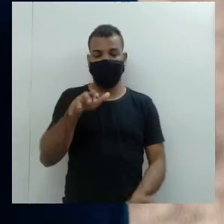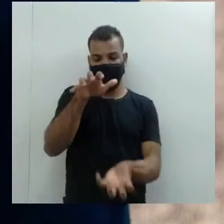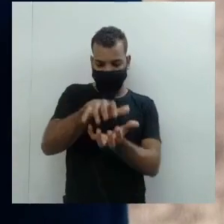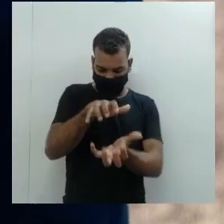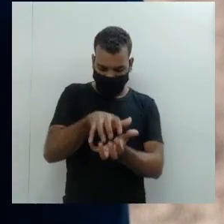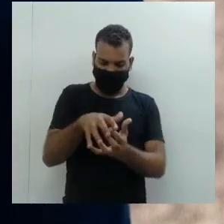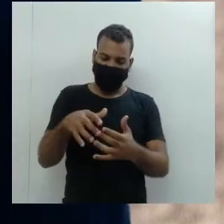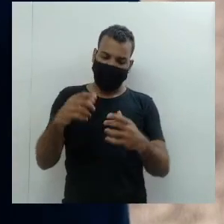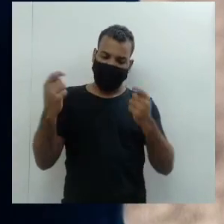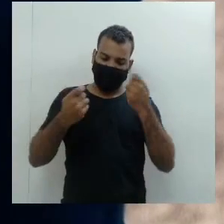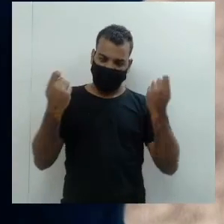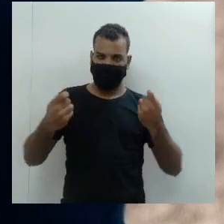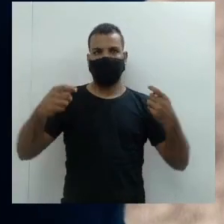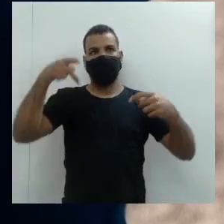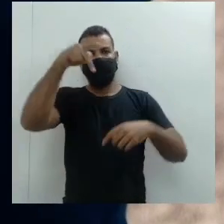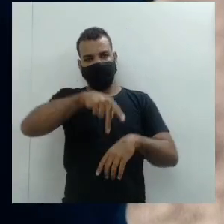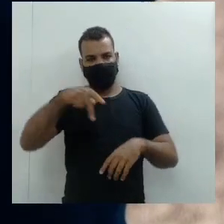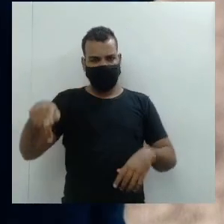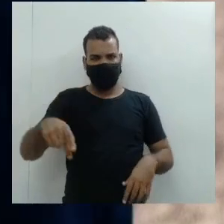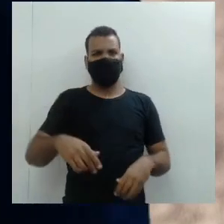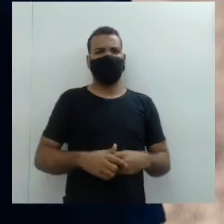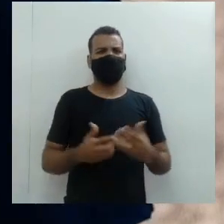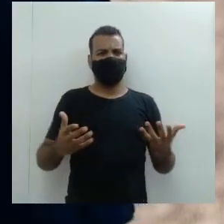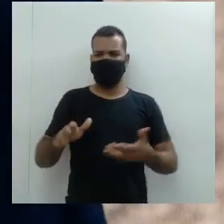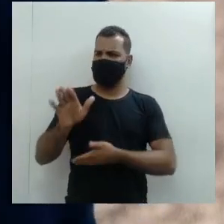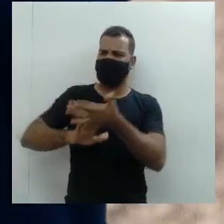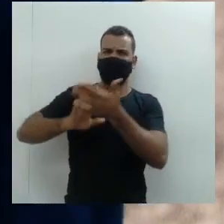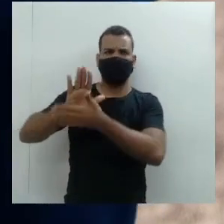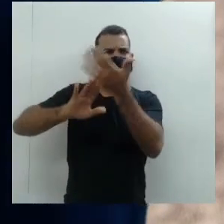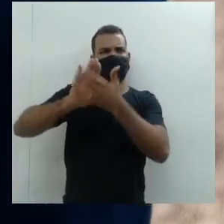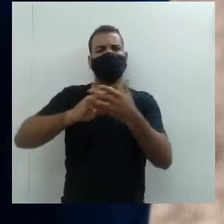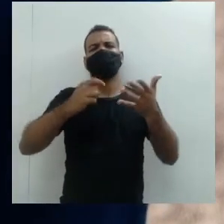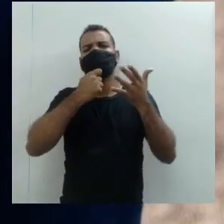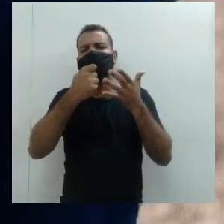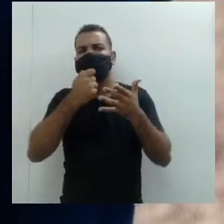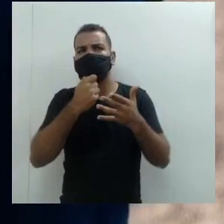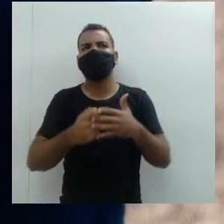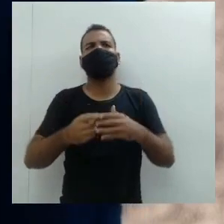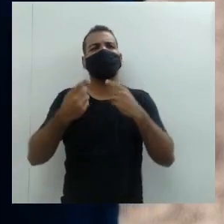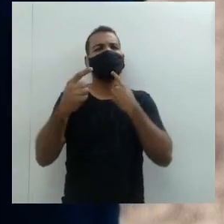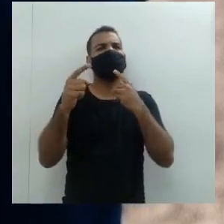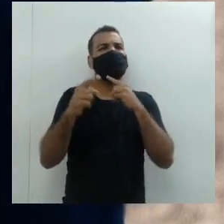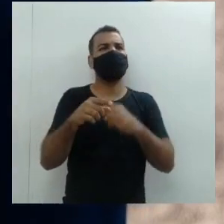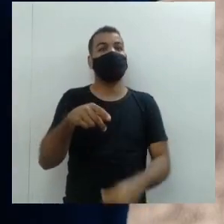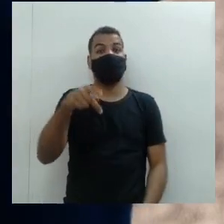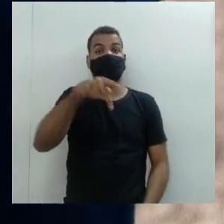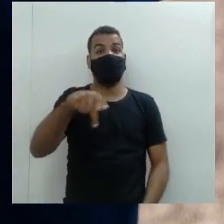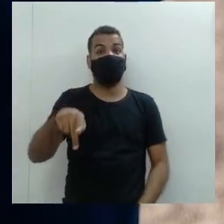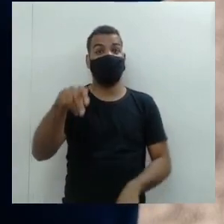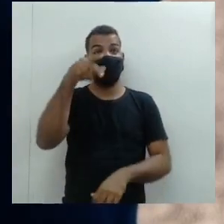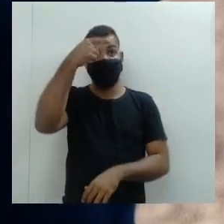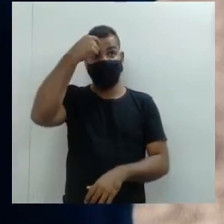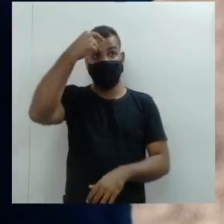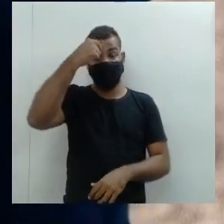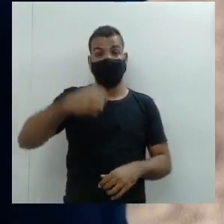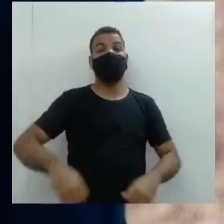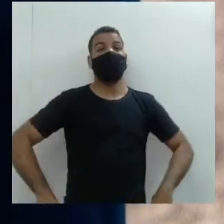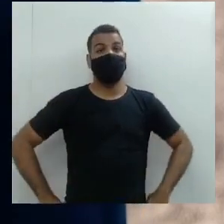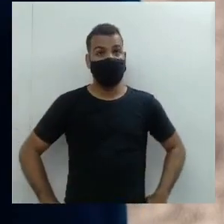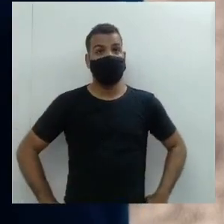caruaruense, professor, diplomata, jornalista, crítico, professor de universidade, de